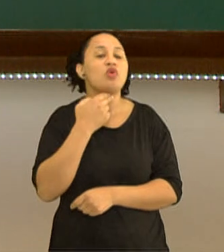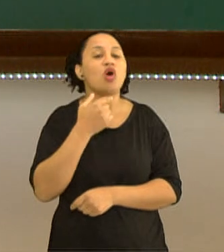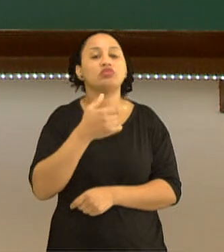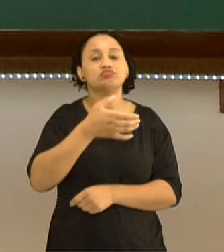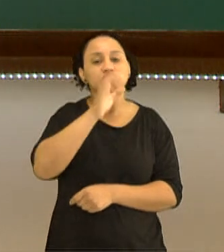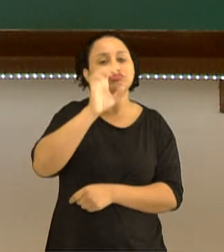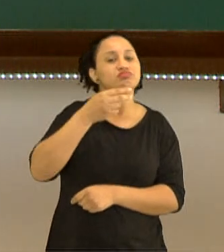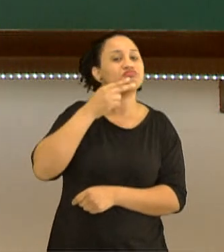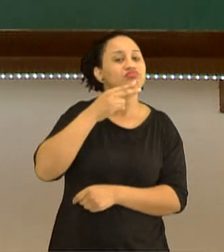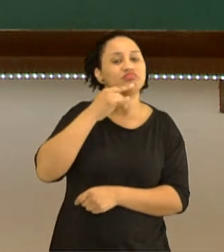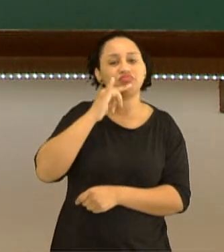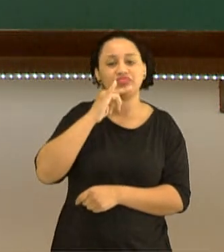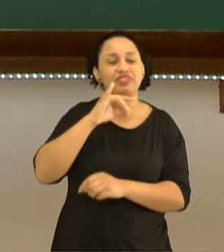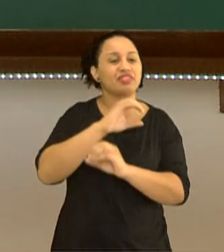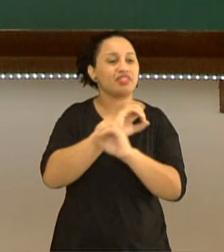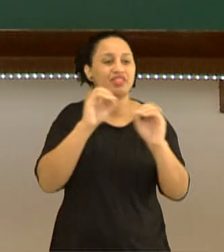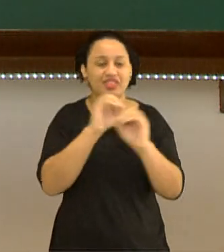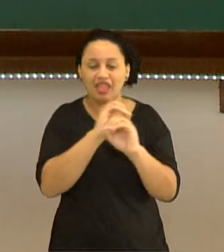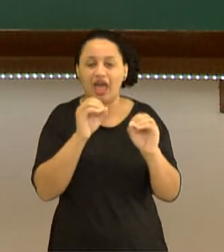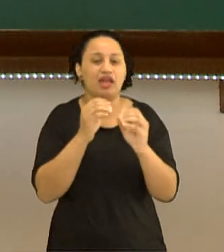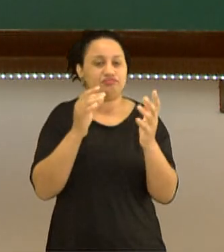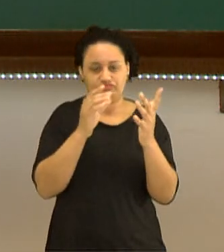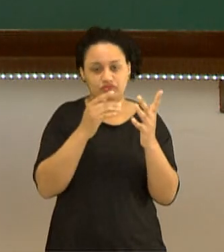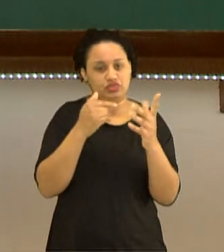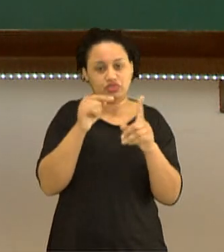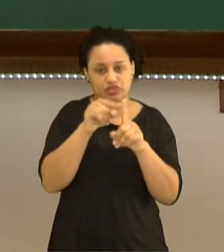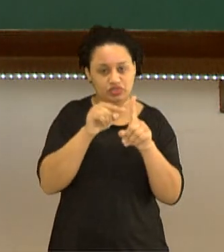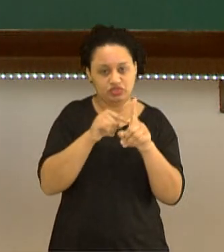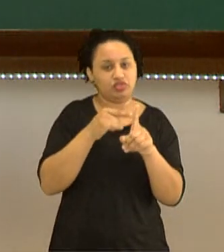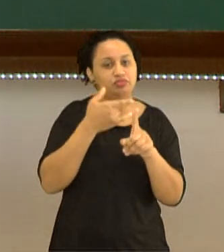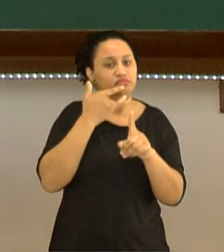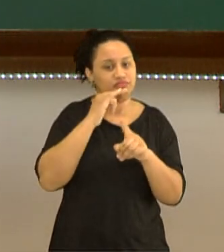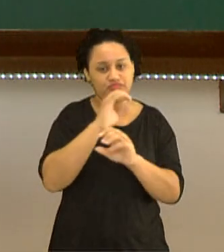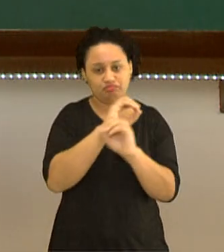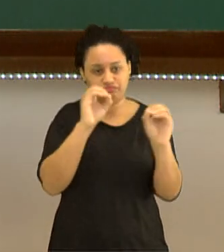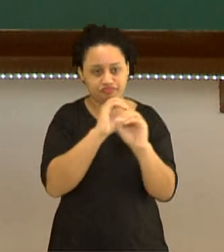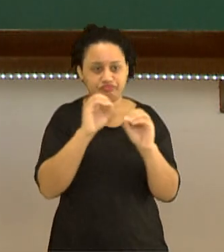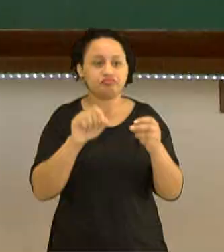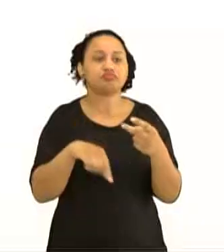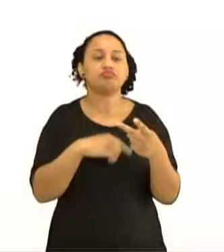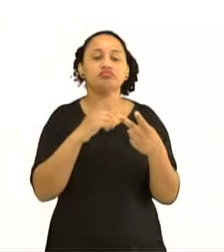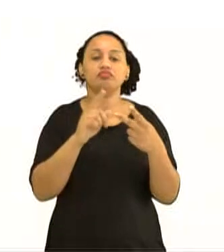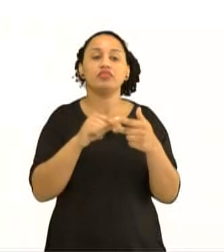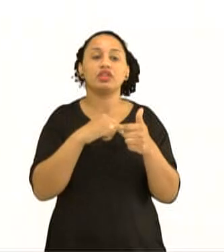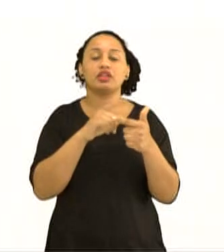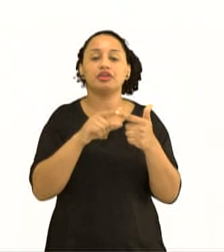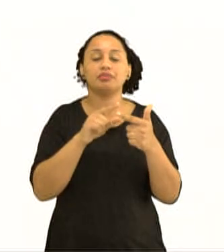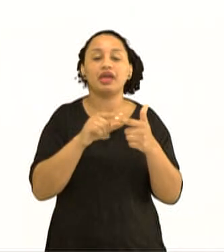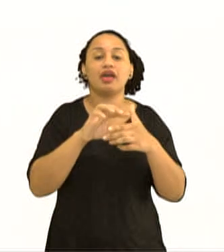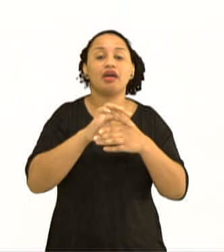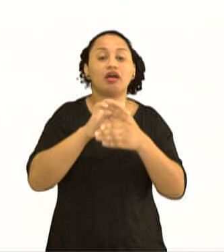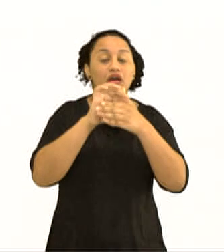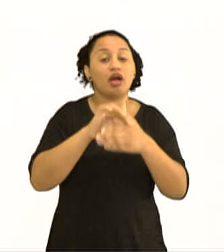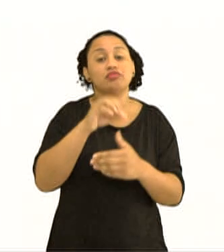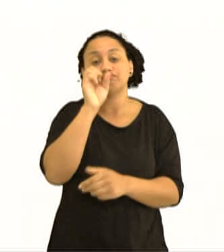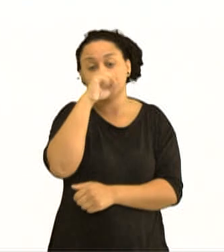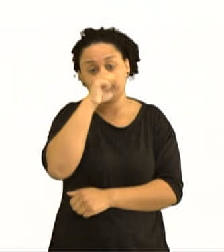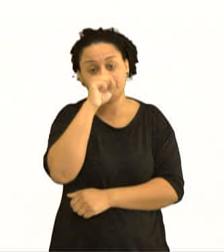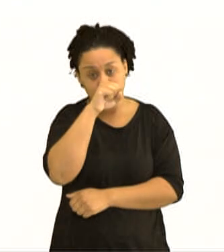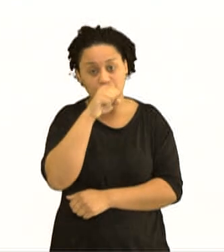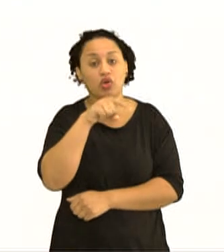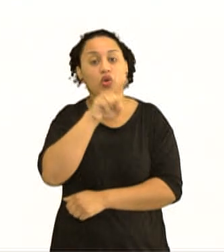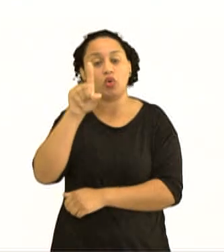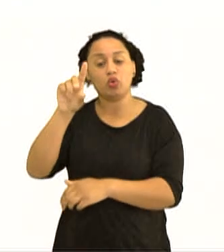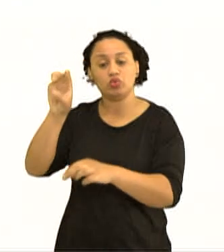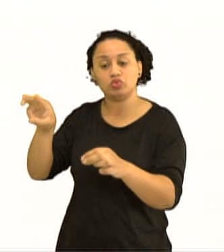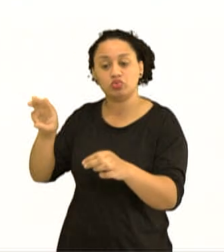nenhum tipo de fermentado, de bebida alcoólica, destilado nenhum. Carne de porco, ao contrário dos judeus que comem carne